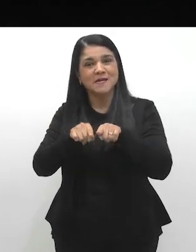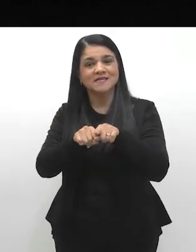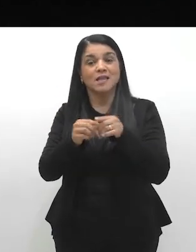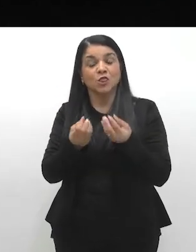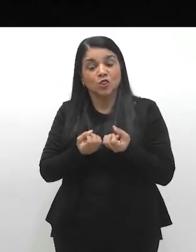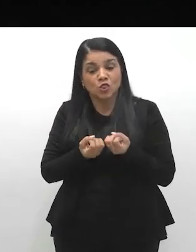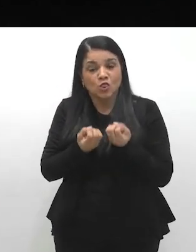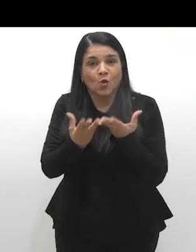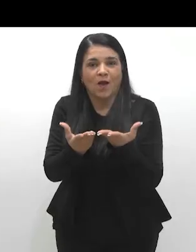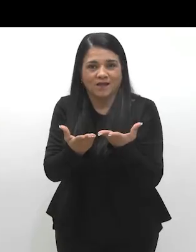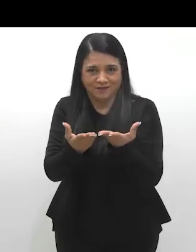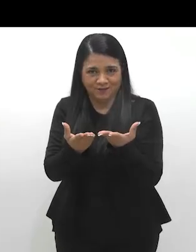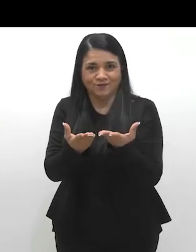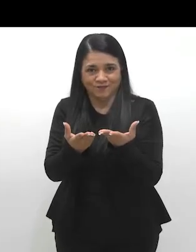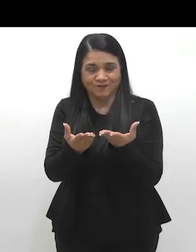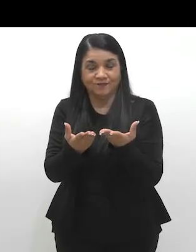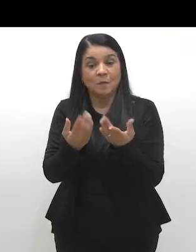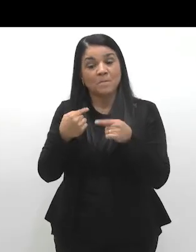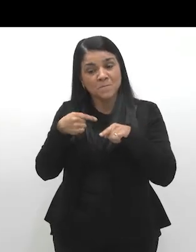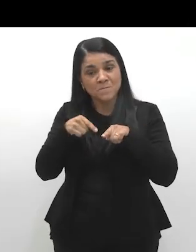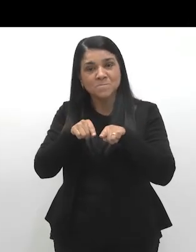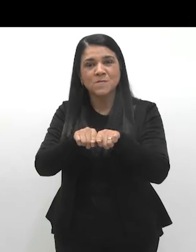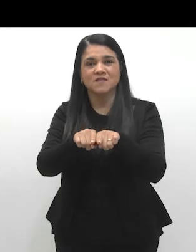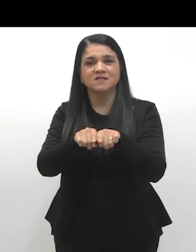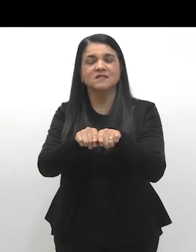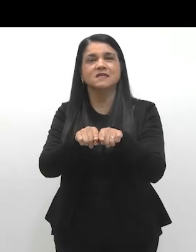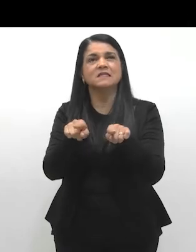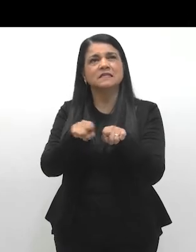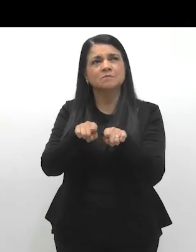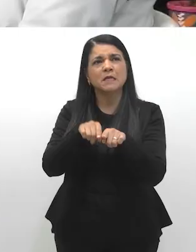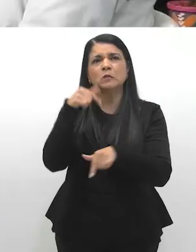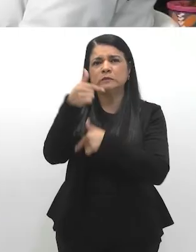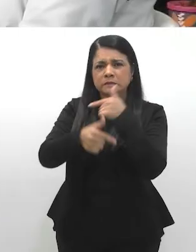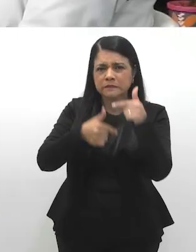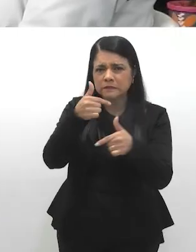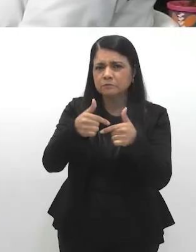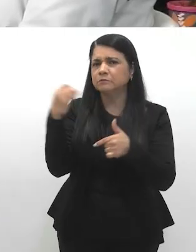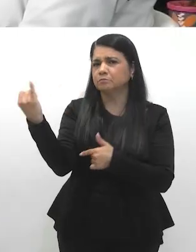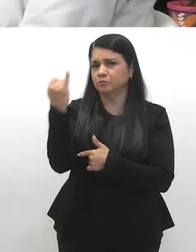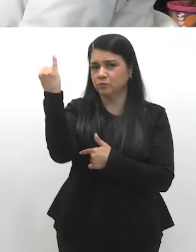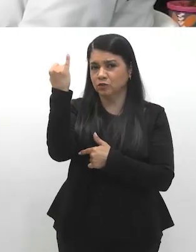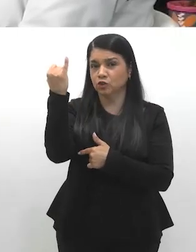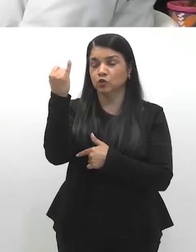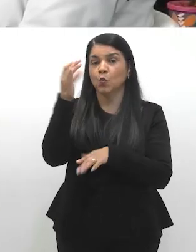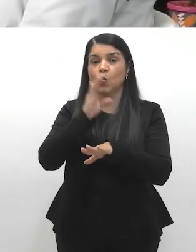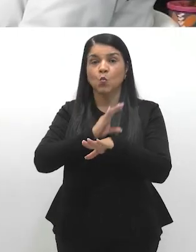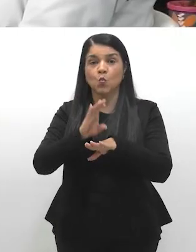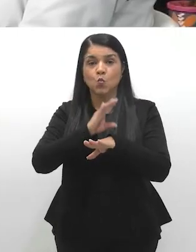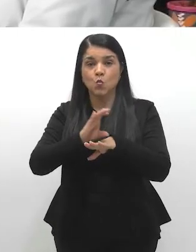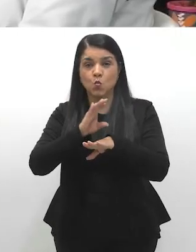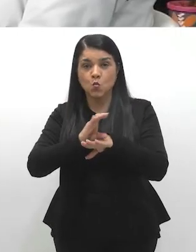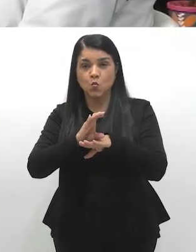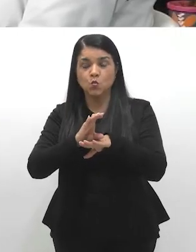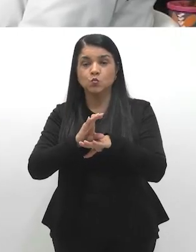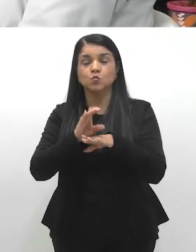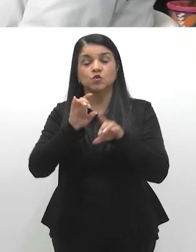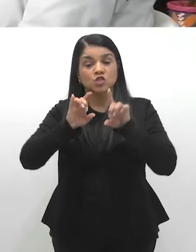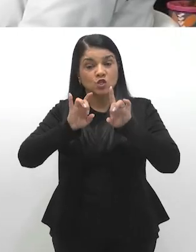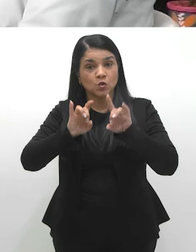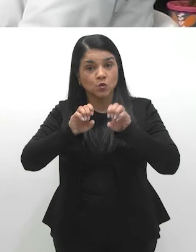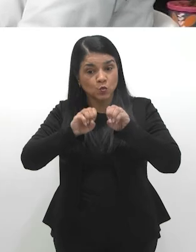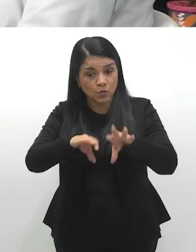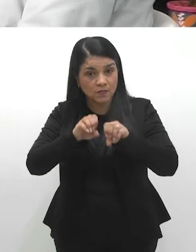dessa parceria. São doados, exatamente. Fora a parceria que temos, nós temos hoje um trabalho muito importante com o nosso curso de licenciatura em